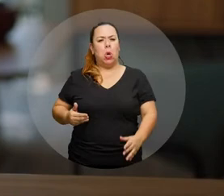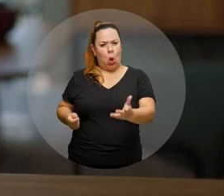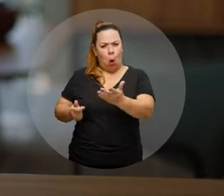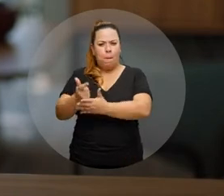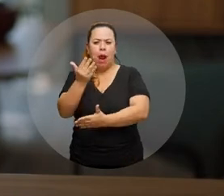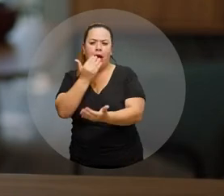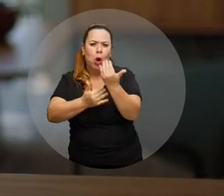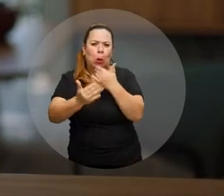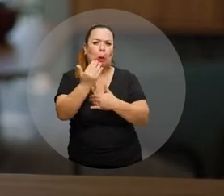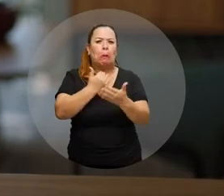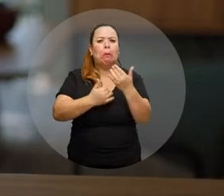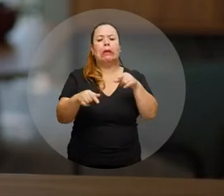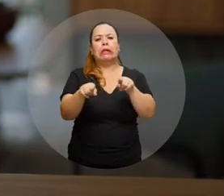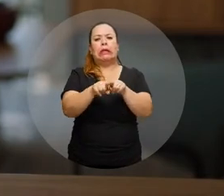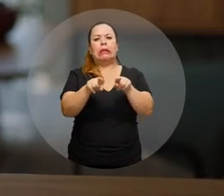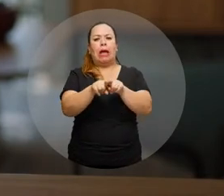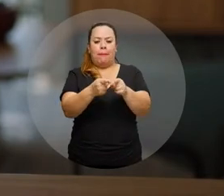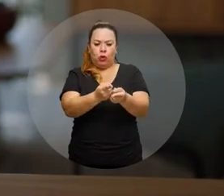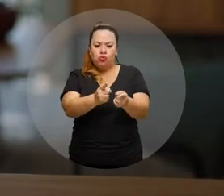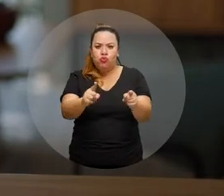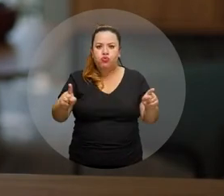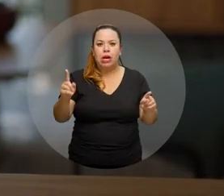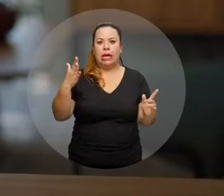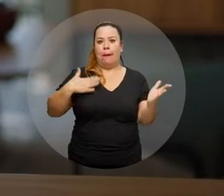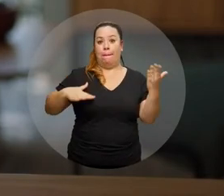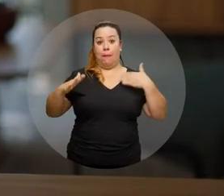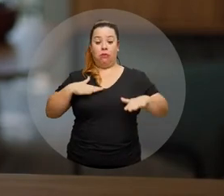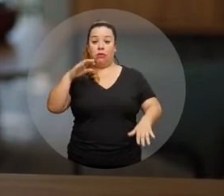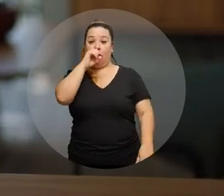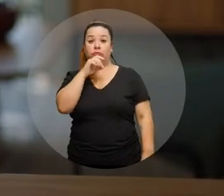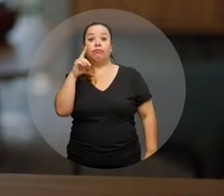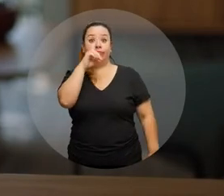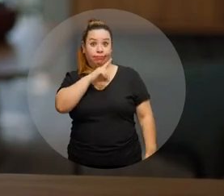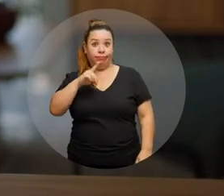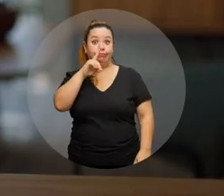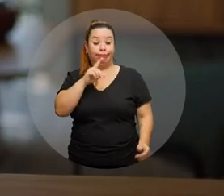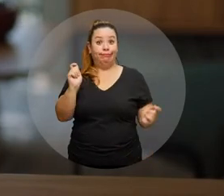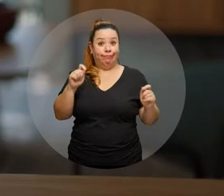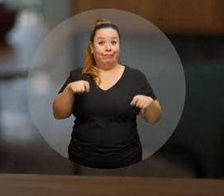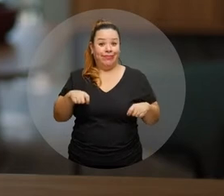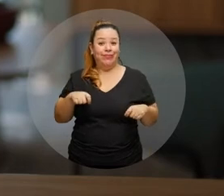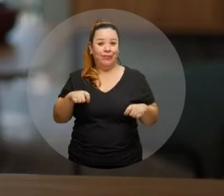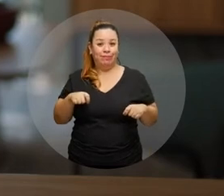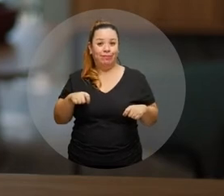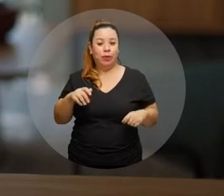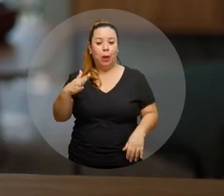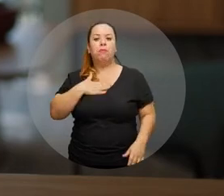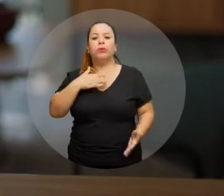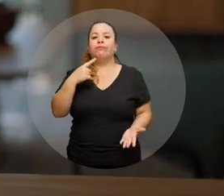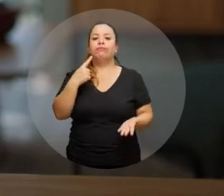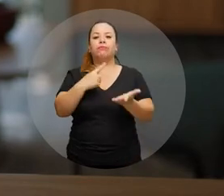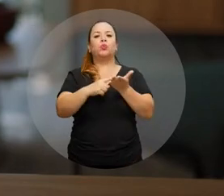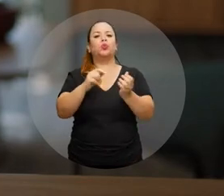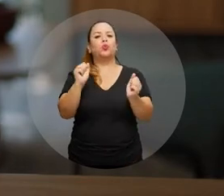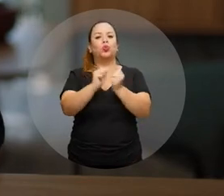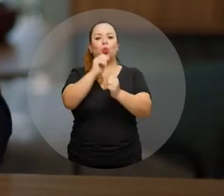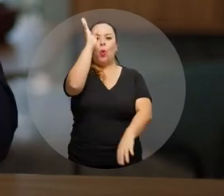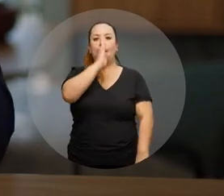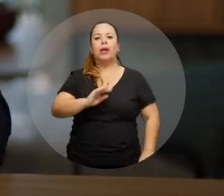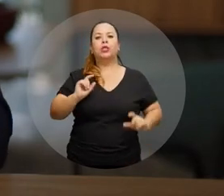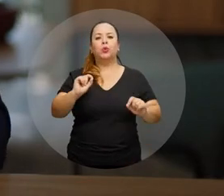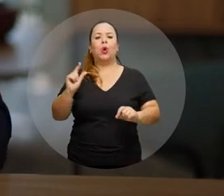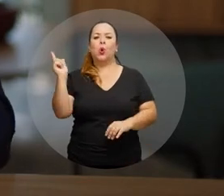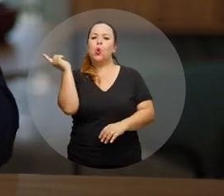alimentos, o salário dava para fazer um churrasquinho e um passeio no final de semana. Meu compromisso com o Brasil